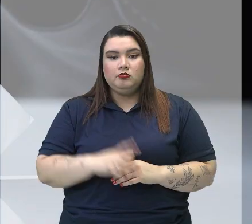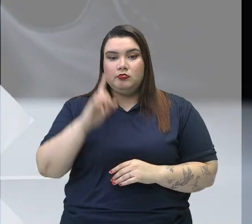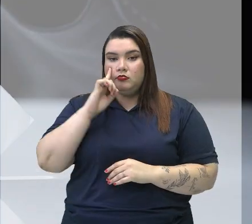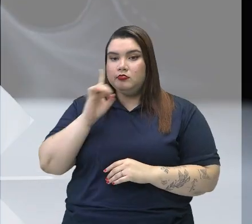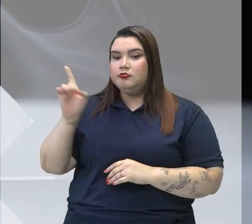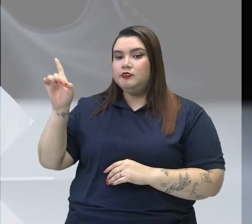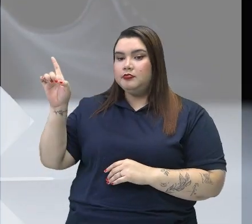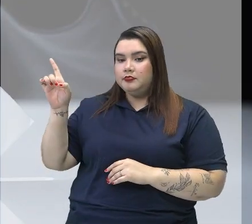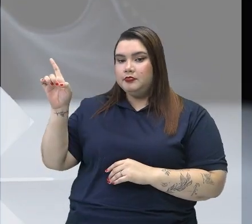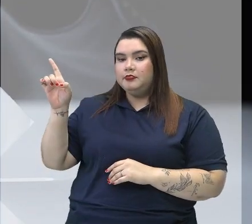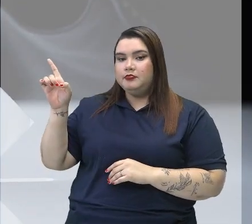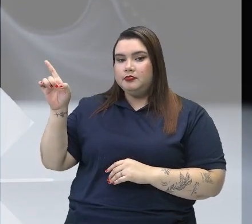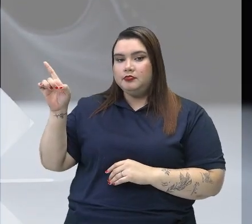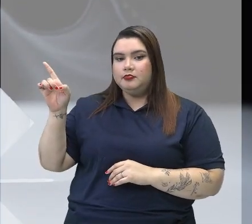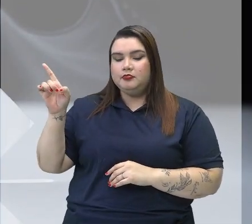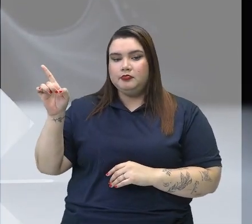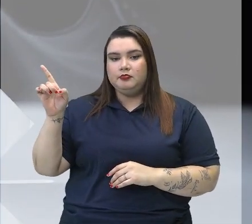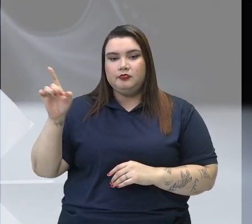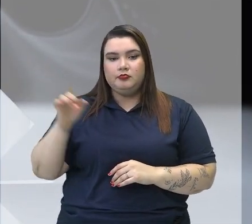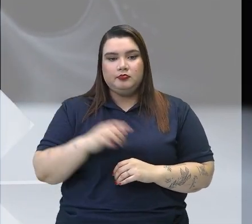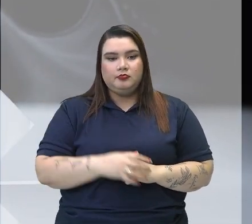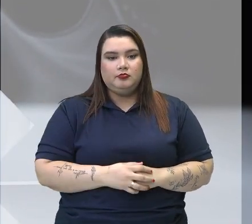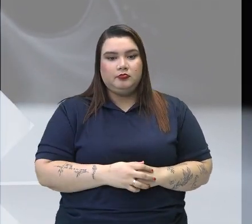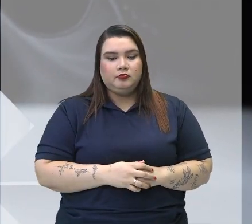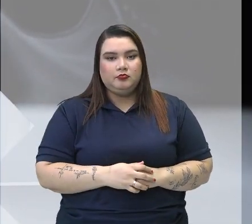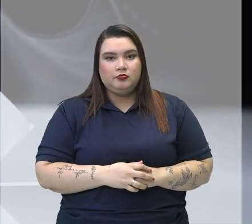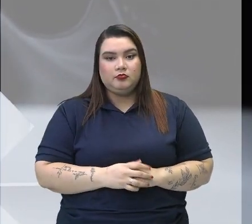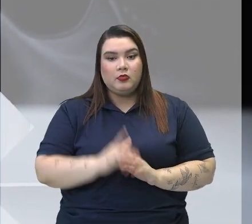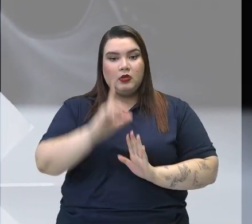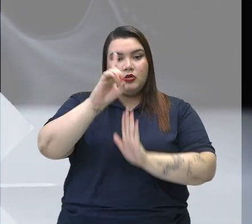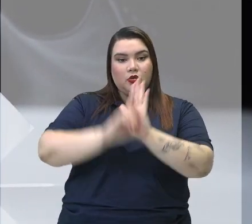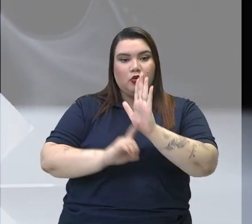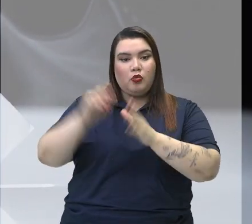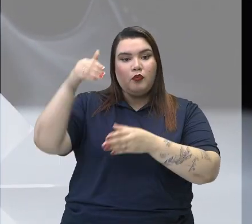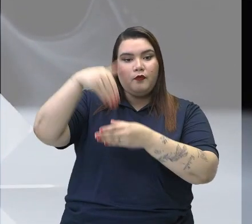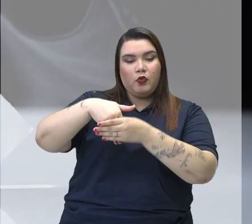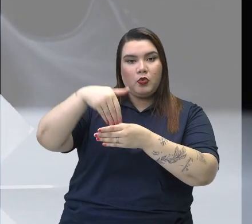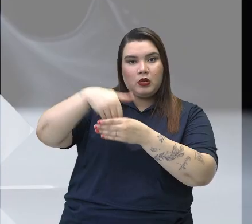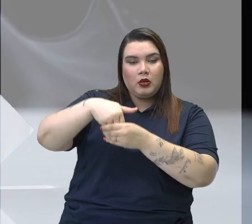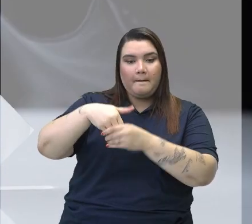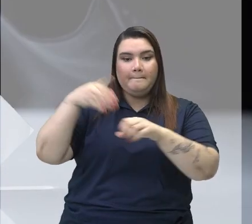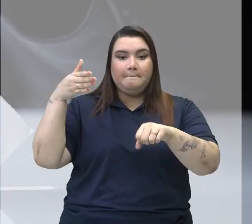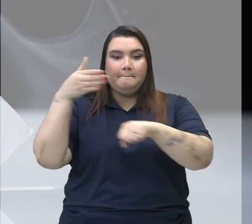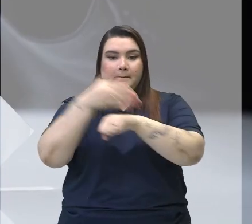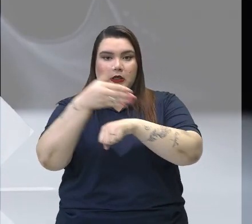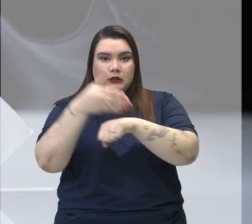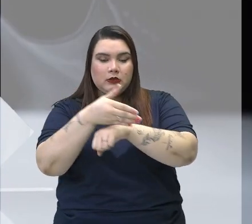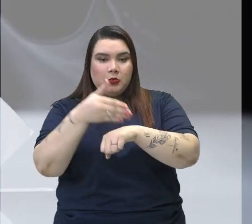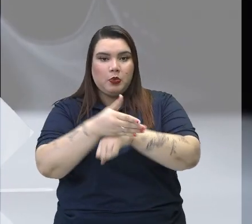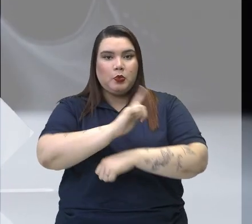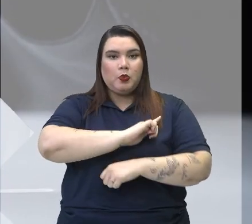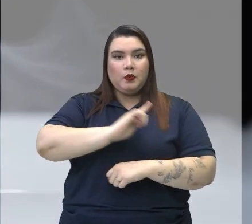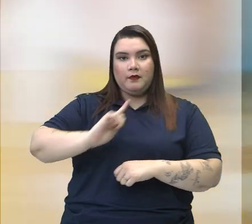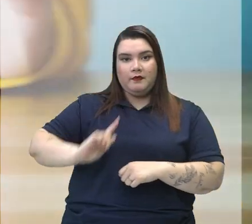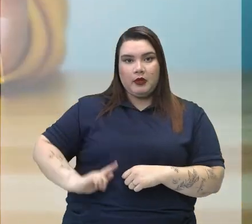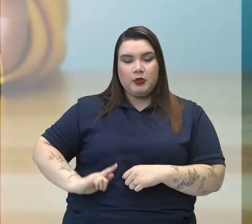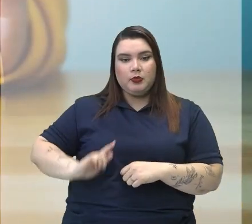Right to vote and take part in government. Direito de votar e participar do